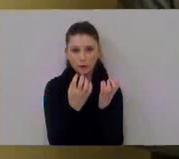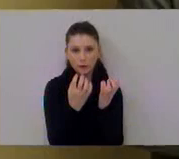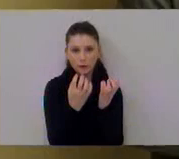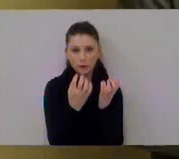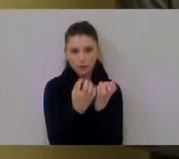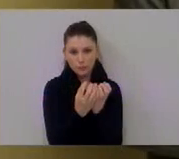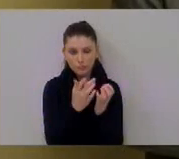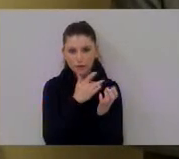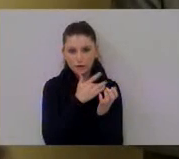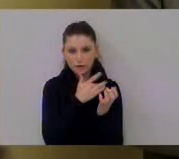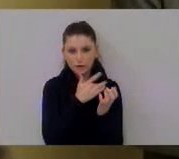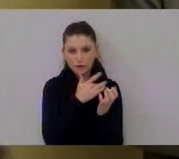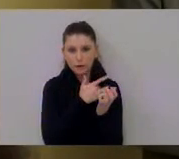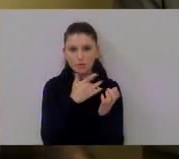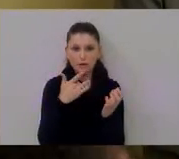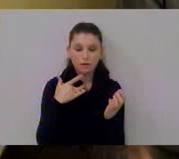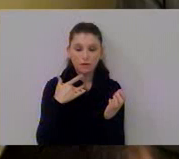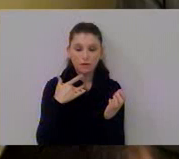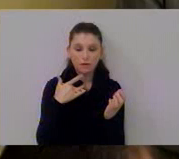para amanhã,